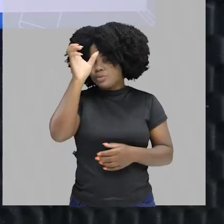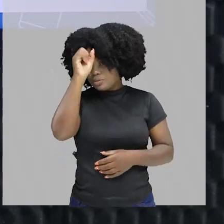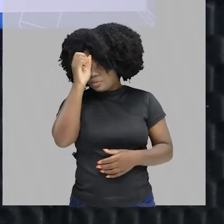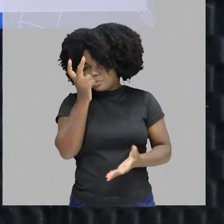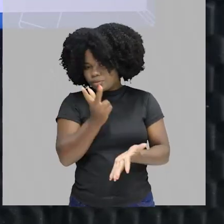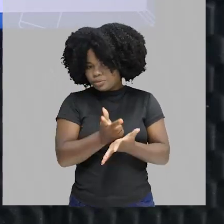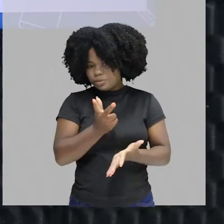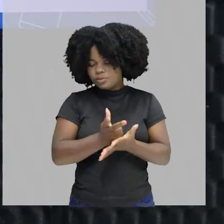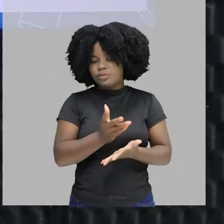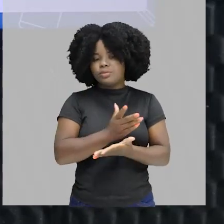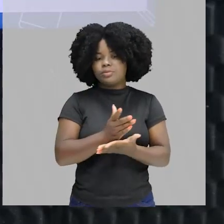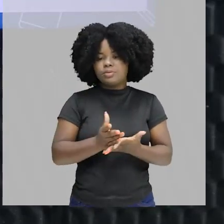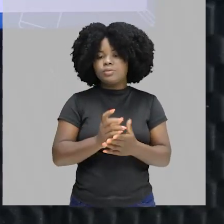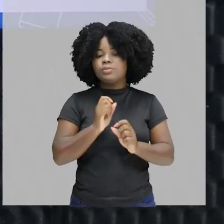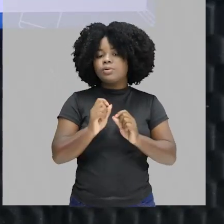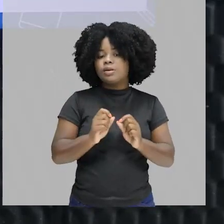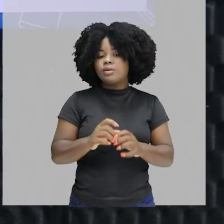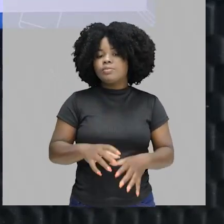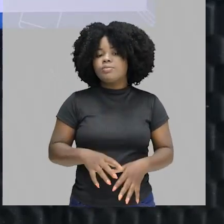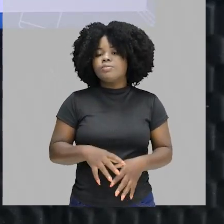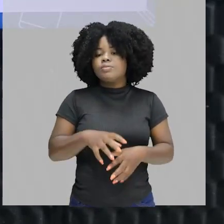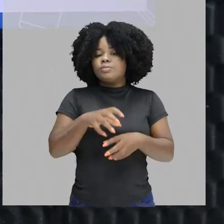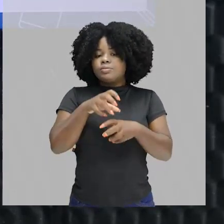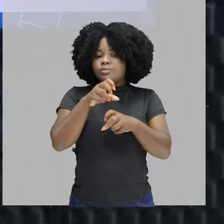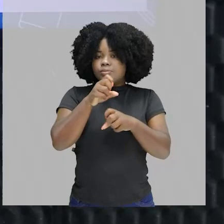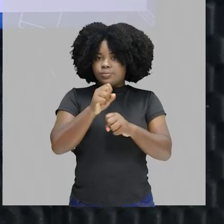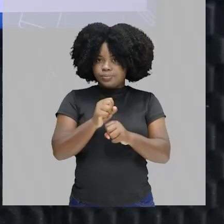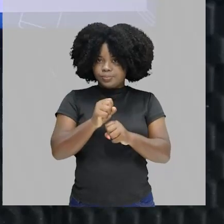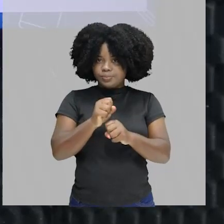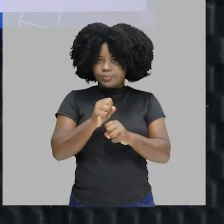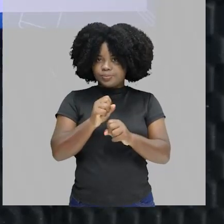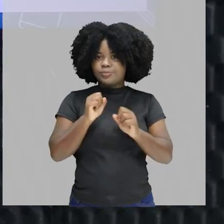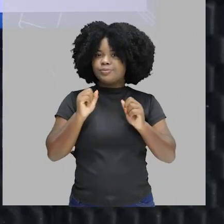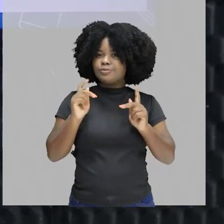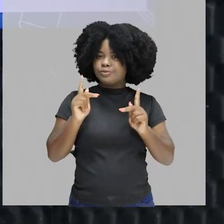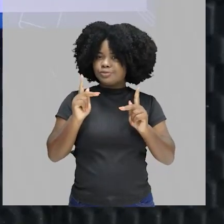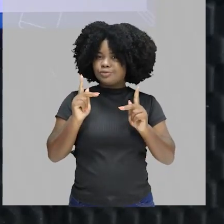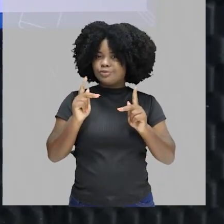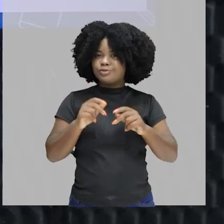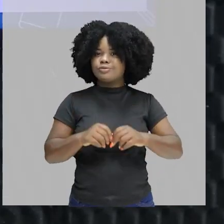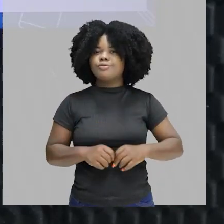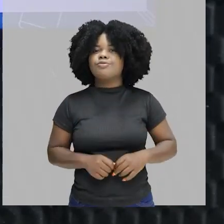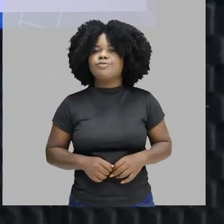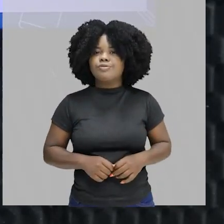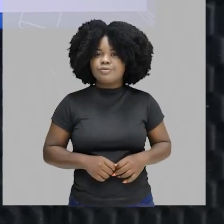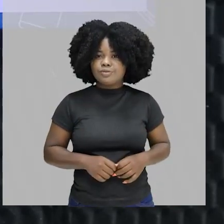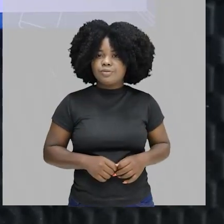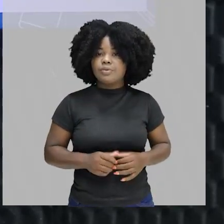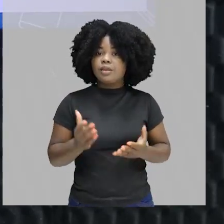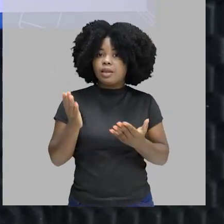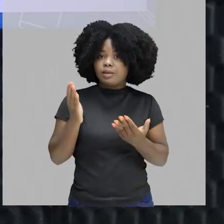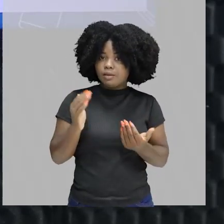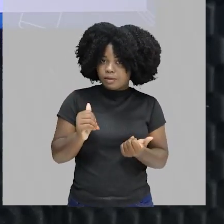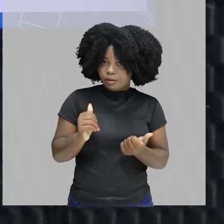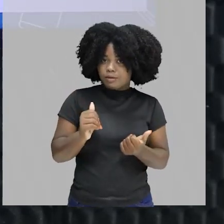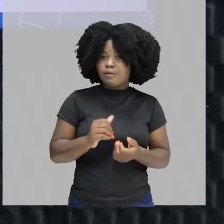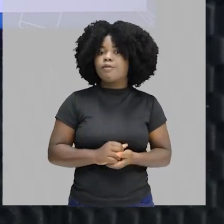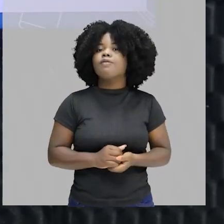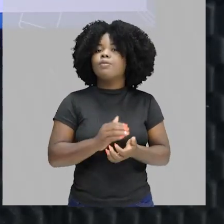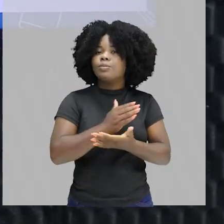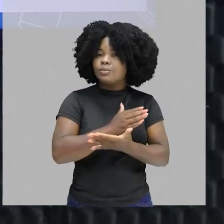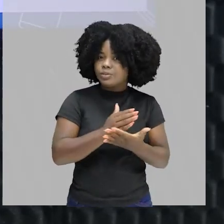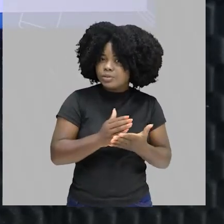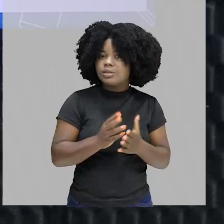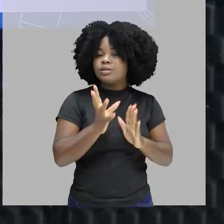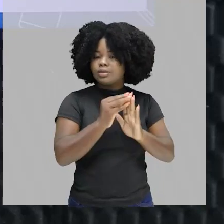gente começar, ó, dá aquela respirada legal, oxigena o teu cérebro e vamos para cima que